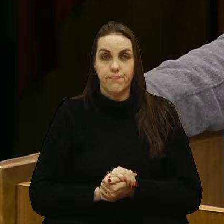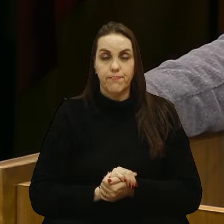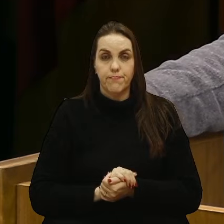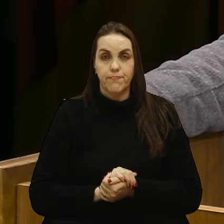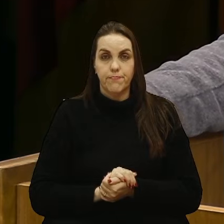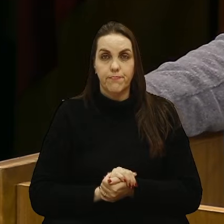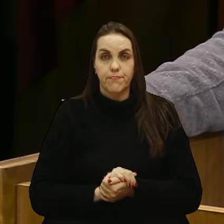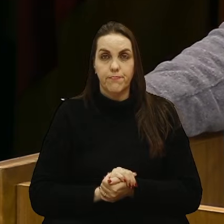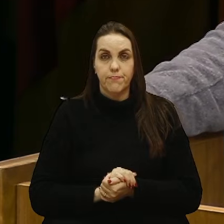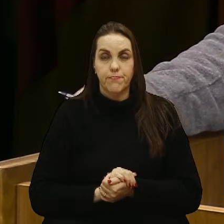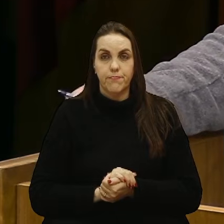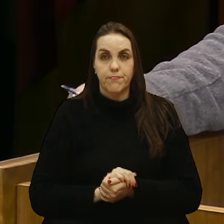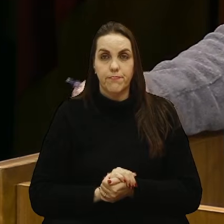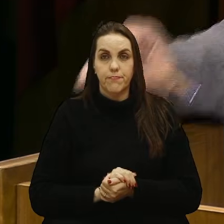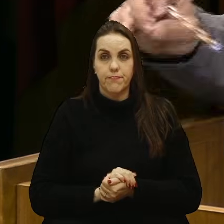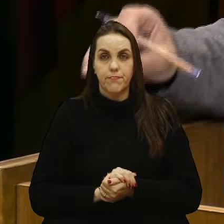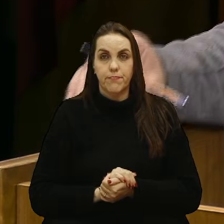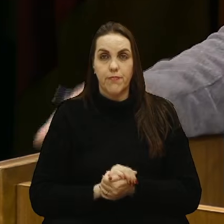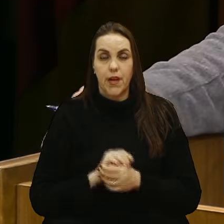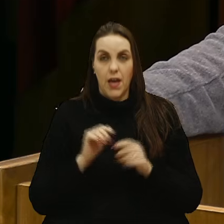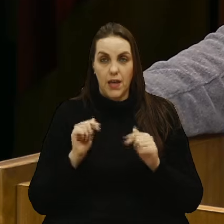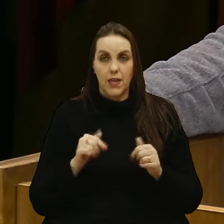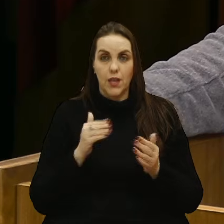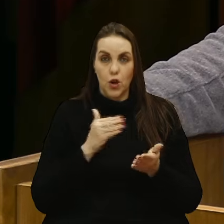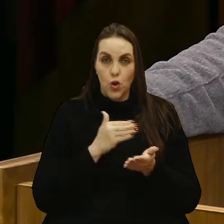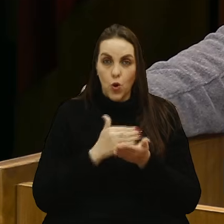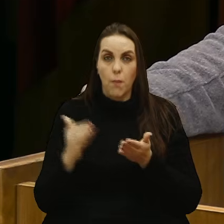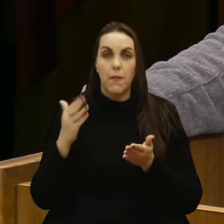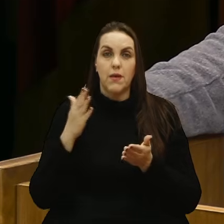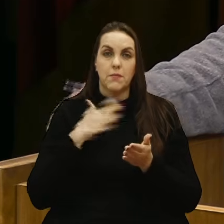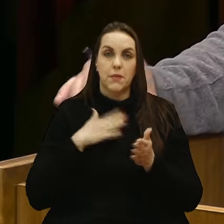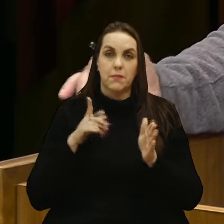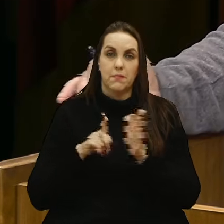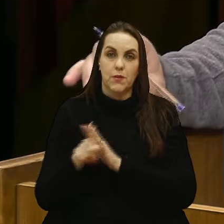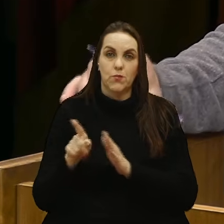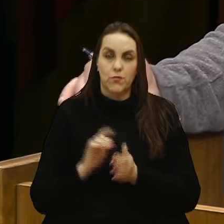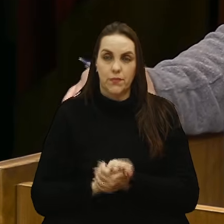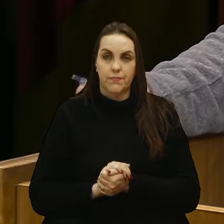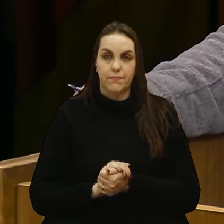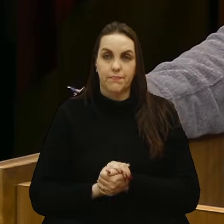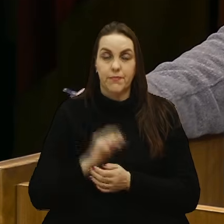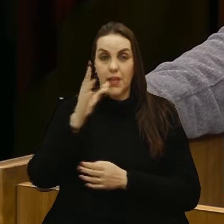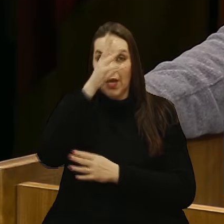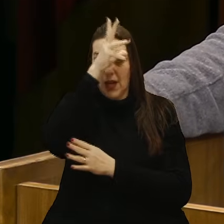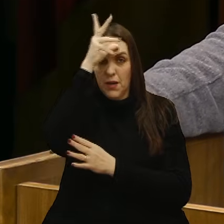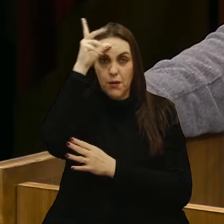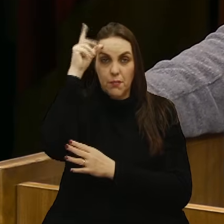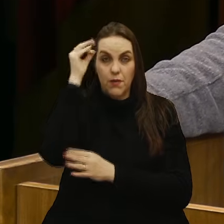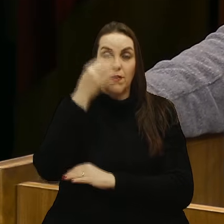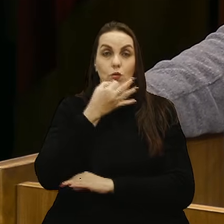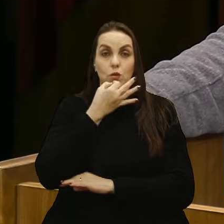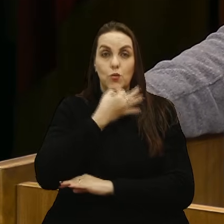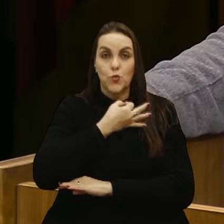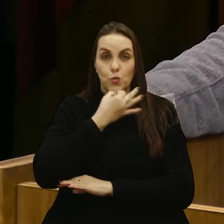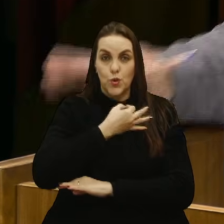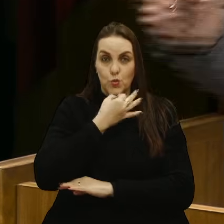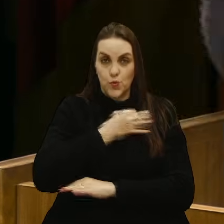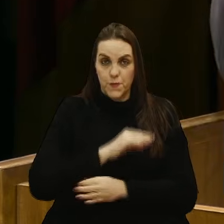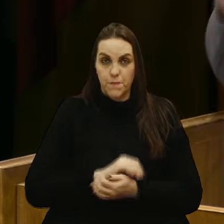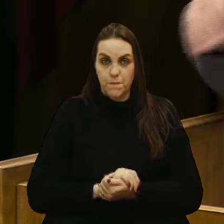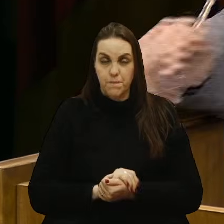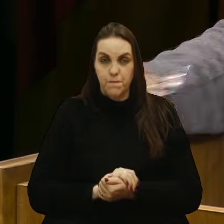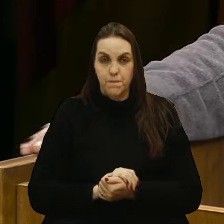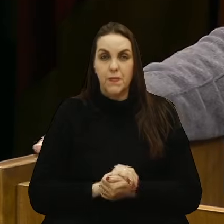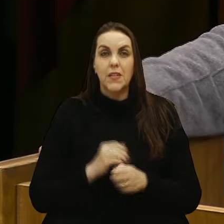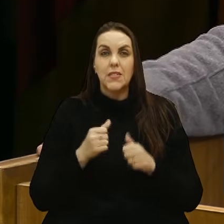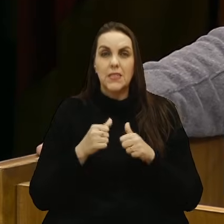E aqui inicia a minha pergunta. A Prefeitura de Caxias do Sul